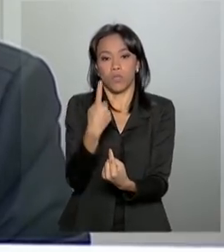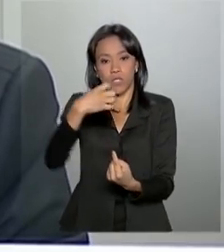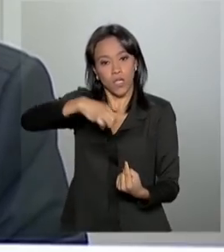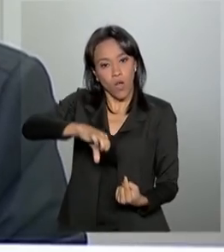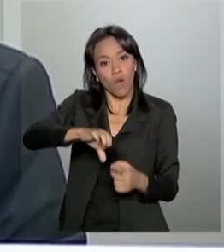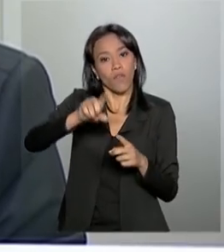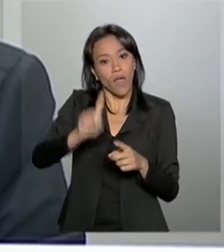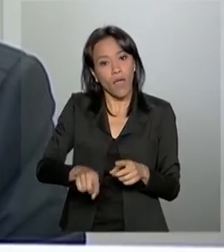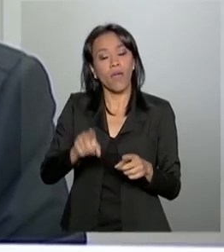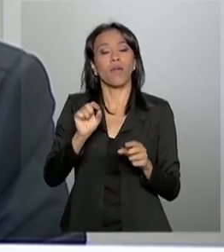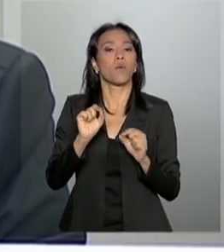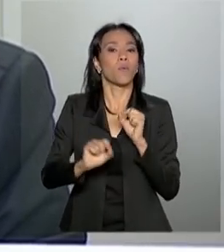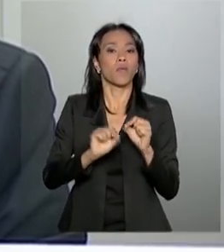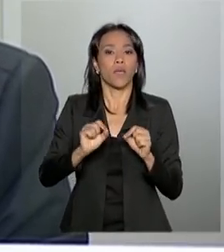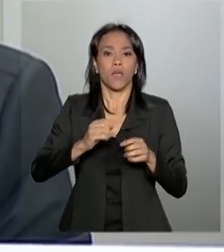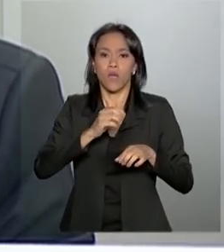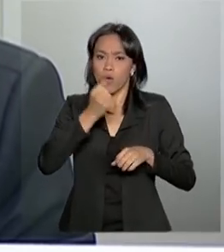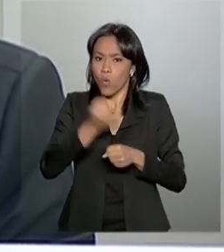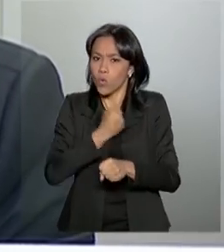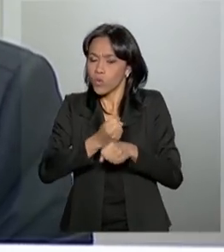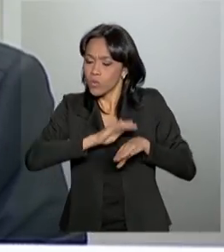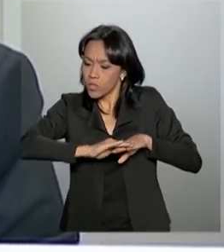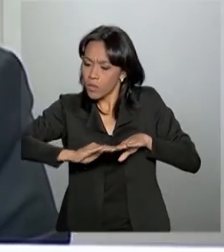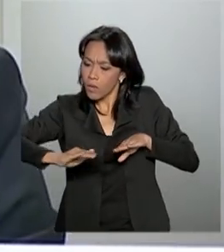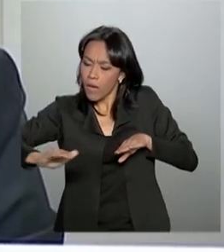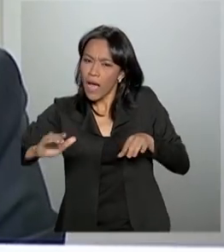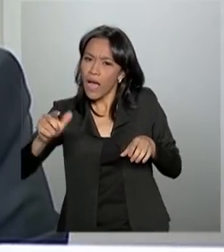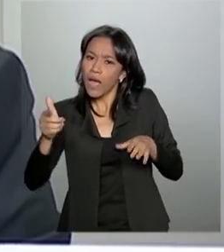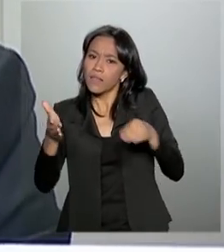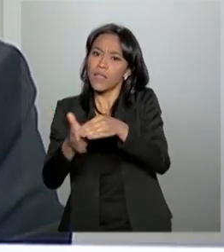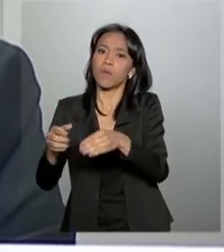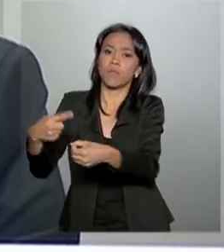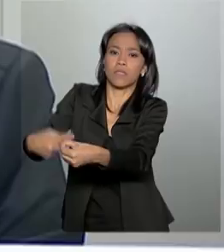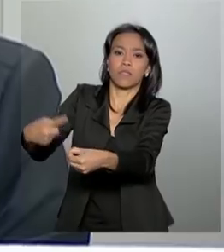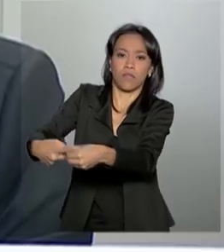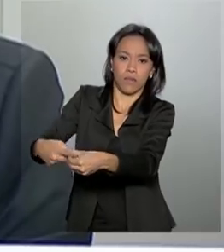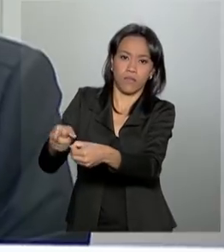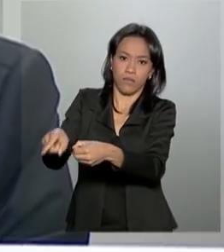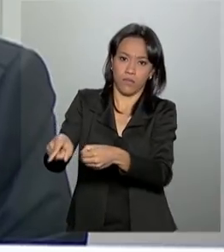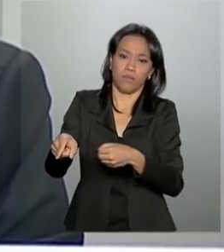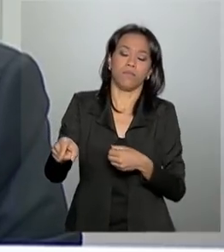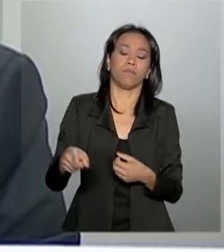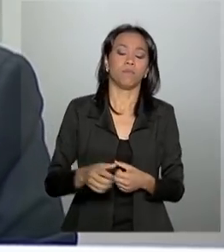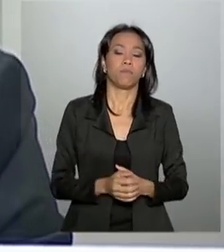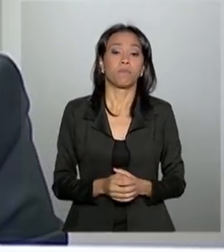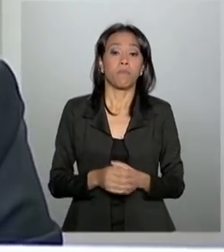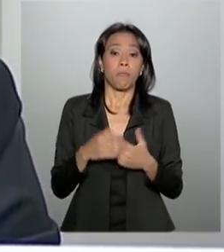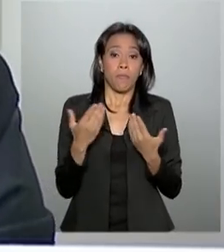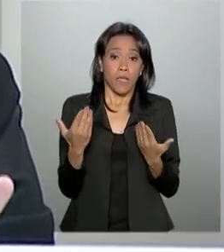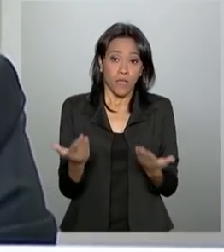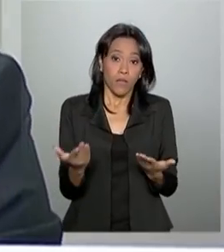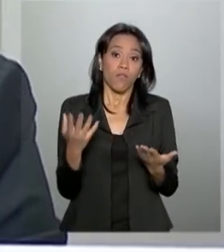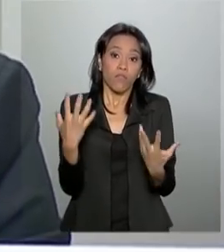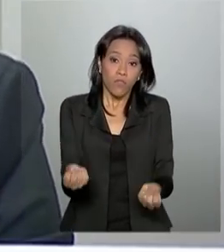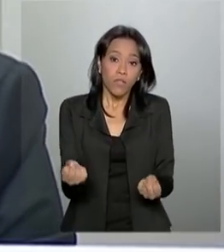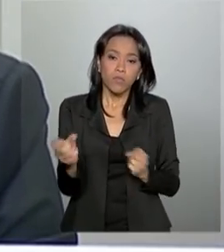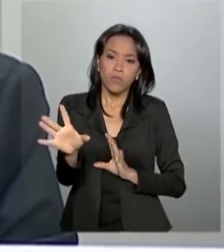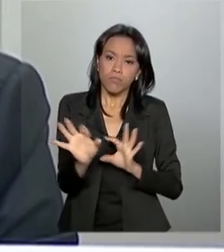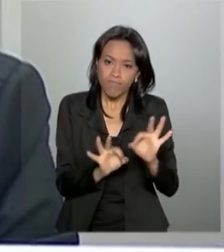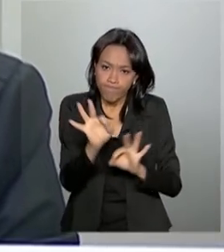deixar o trecho até Meritituba pavimentado no ano de 2019. Então, nós vamos seguir